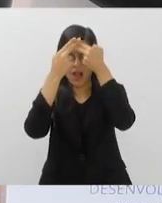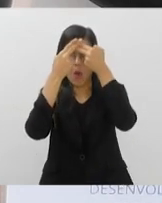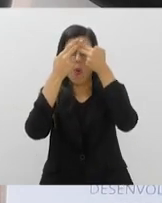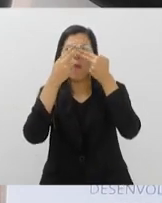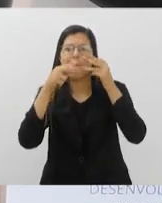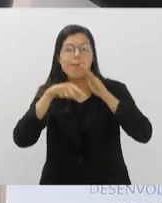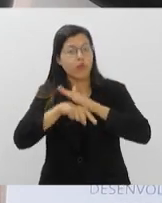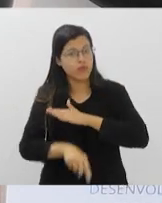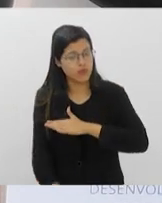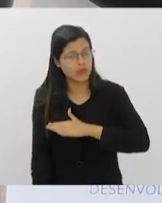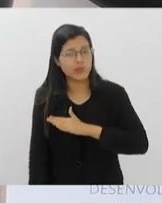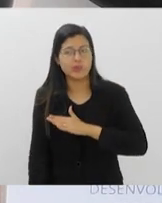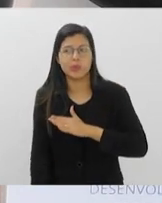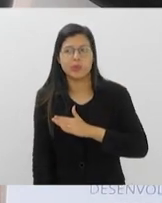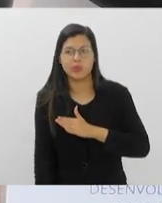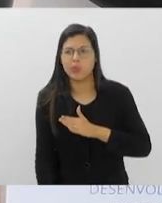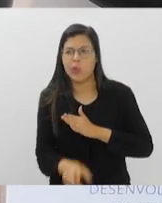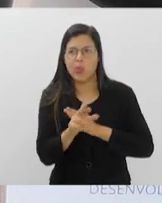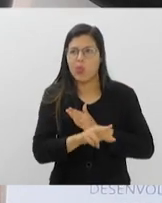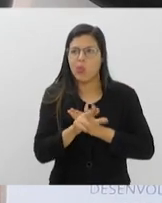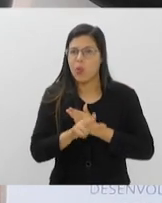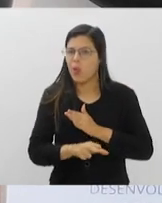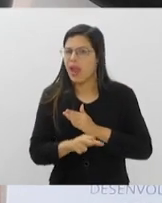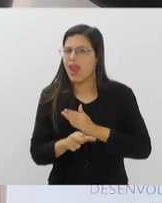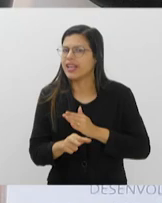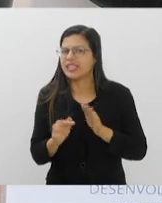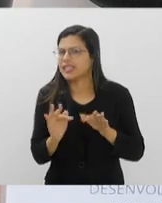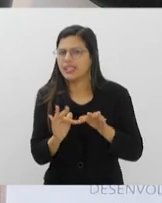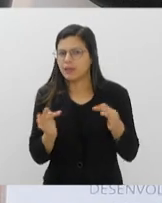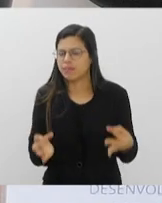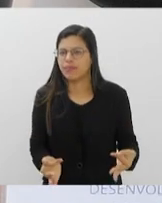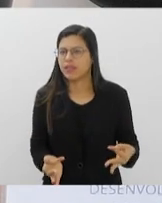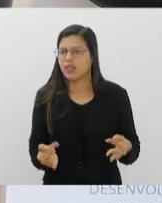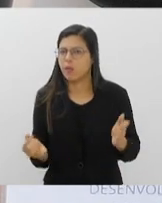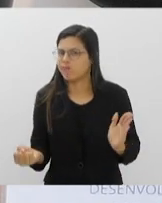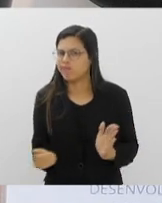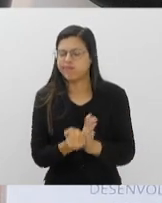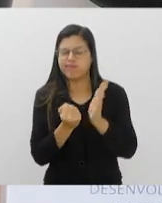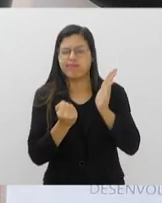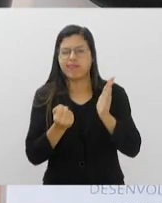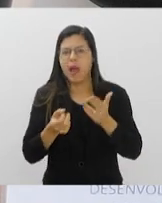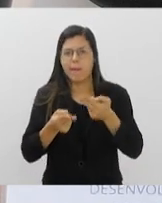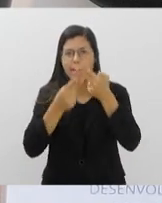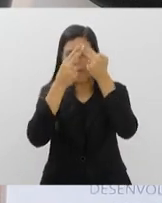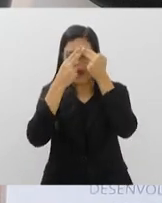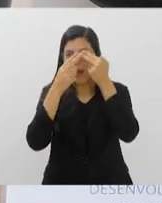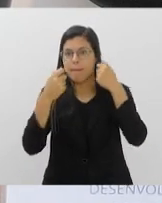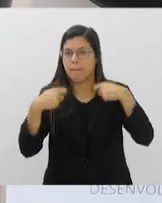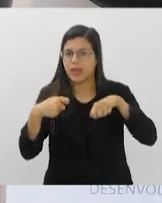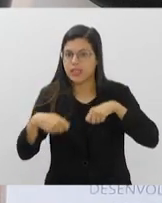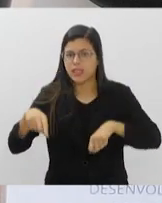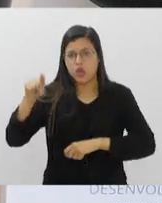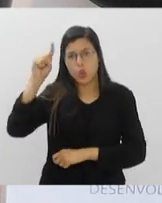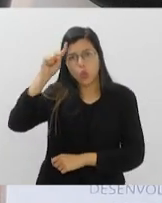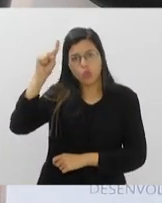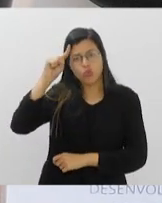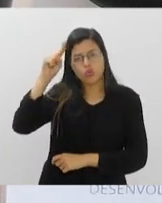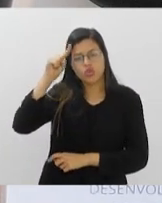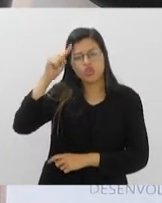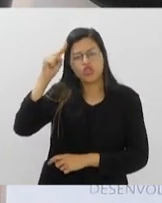são marcas cicatrizes pequenininhas são profundas que a gente tem que ter ali uma resiliência dia a